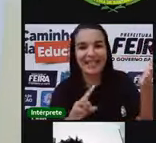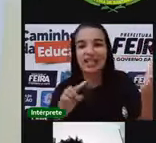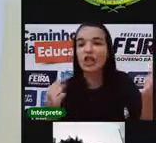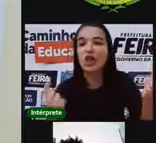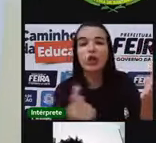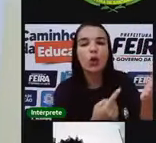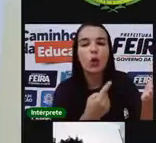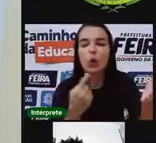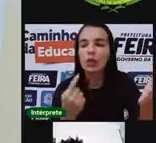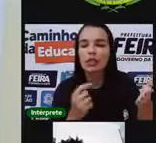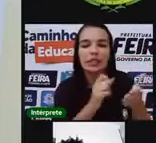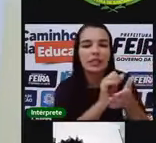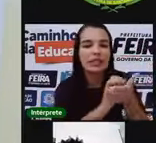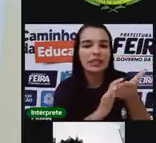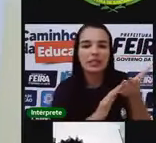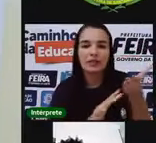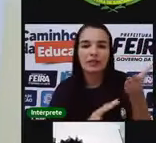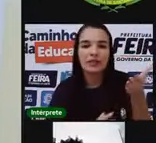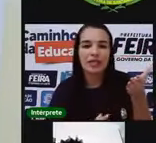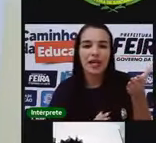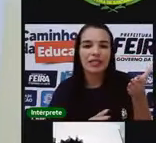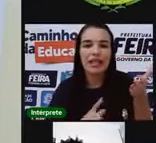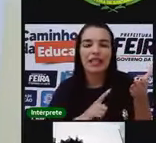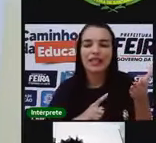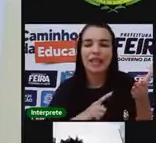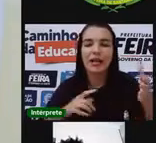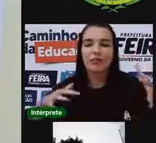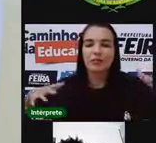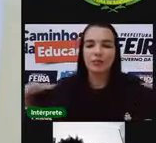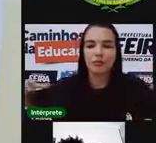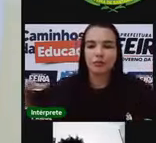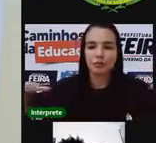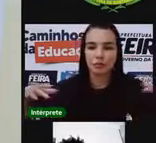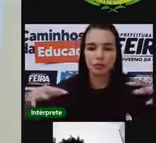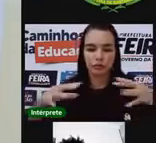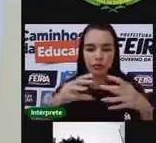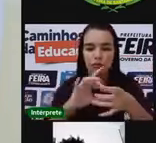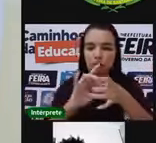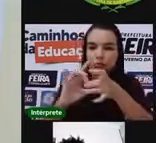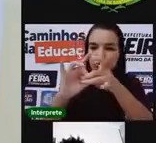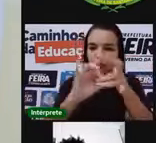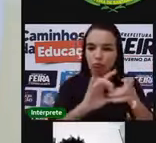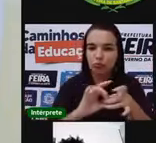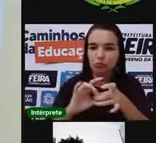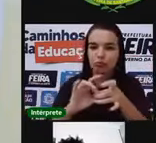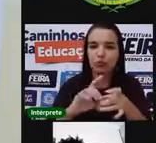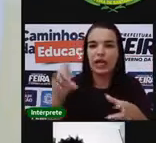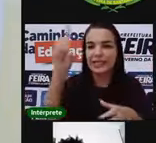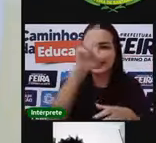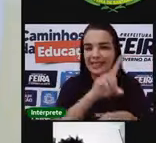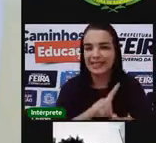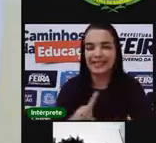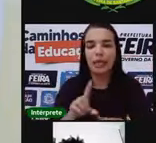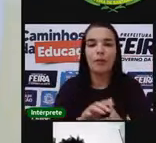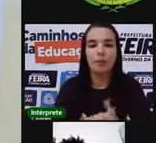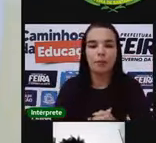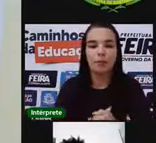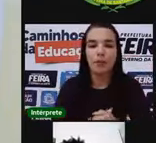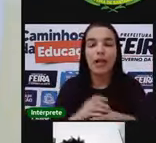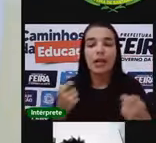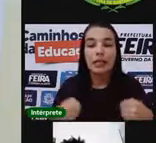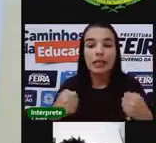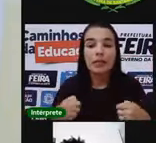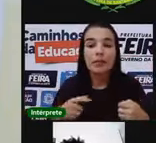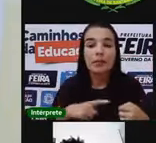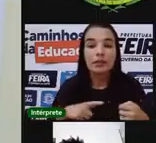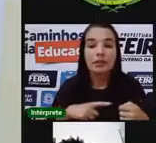são interdisciplinares e podem ser utilizadas em todas as disciplinas. E eu preciso fazer aqui